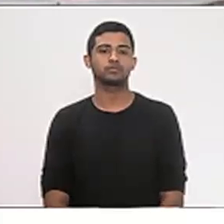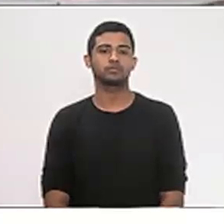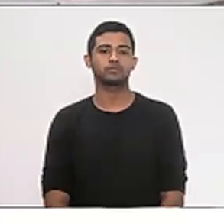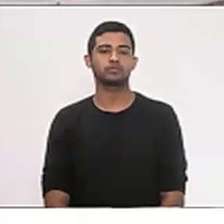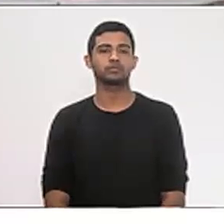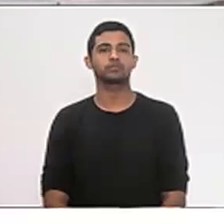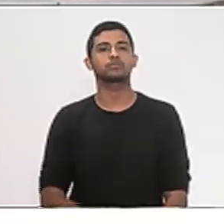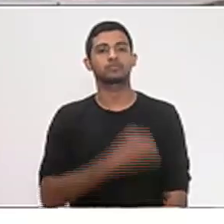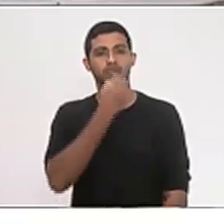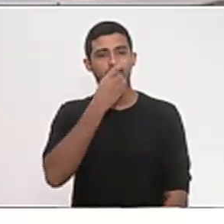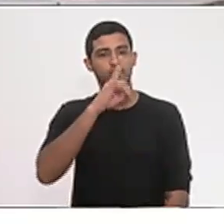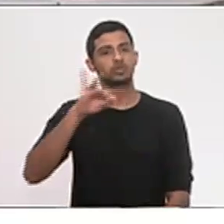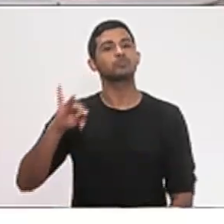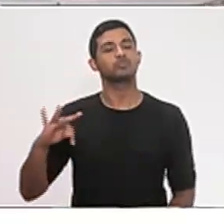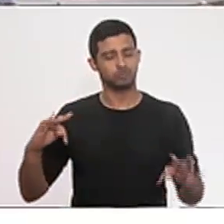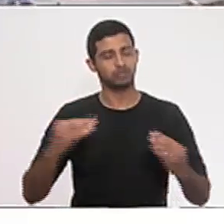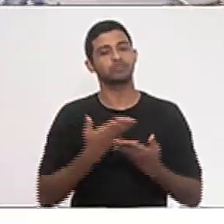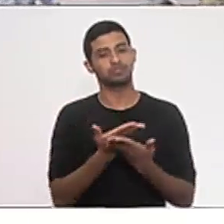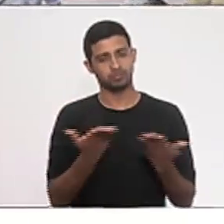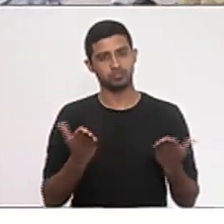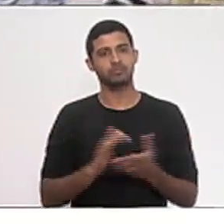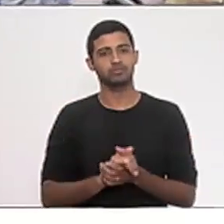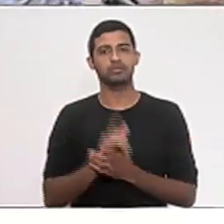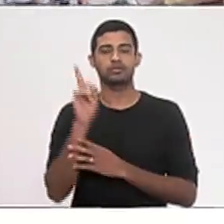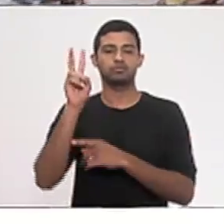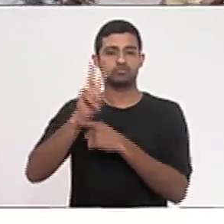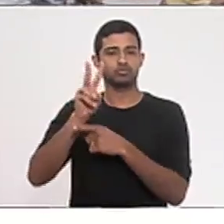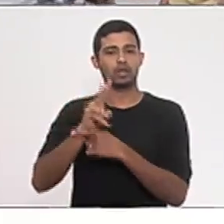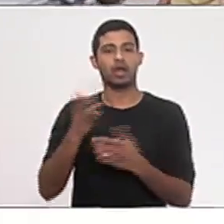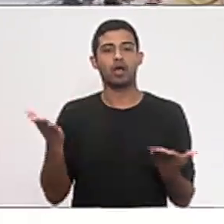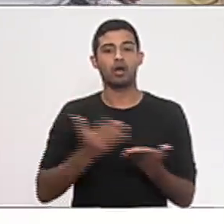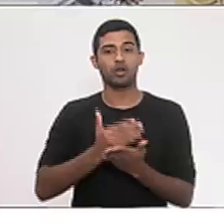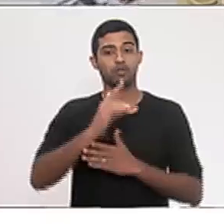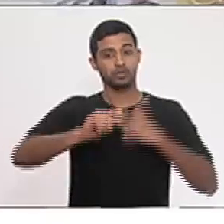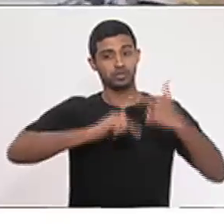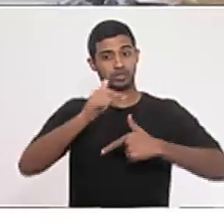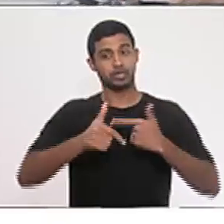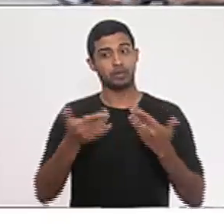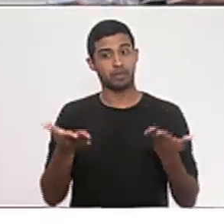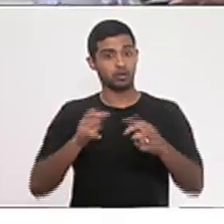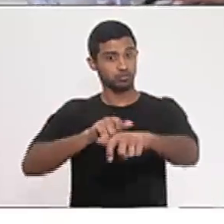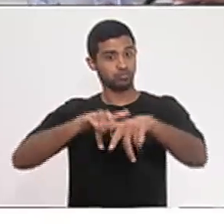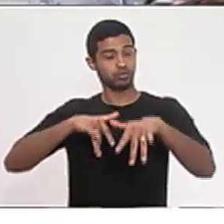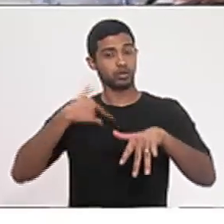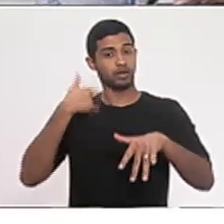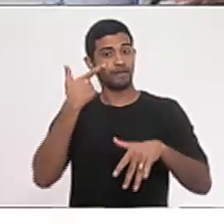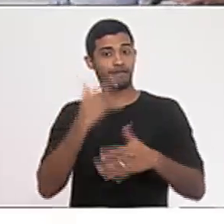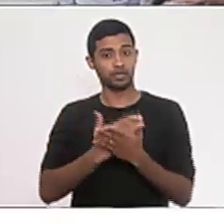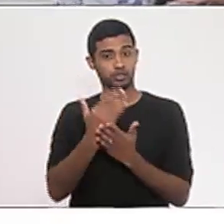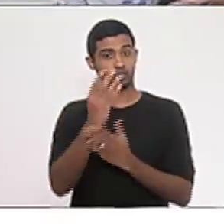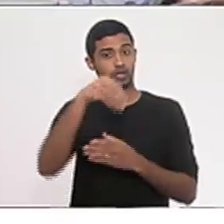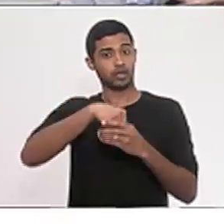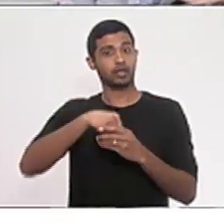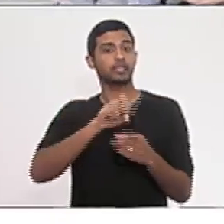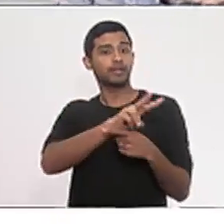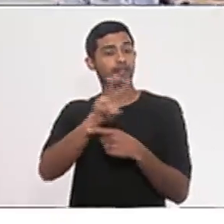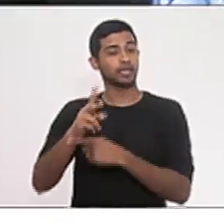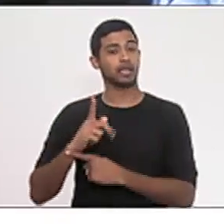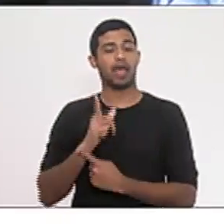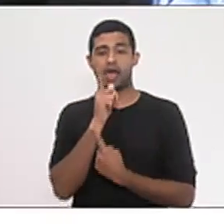Muito bom dia para todos e todas. Sob a proteção de Deus, declaro aberta esta sessão de instalação da Frente Parlamentar em Defesa da